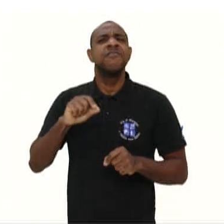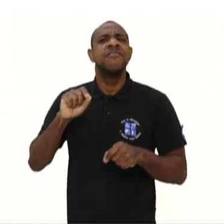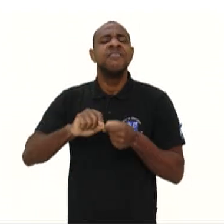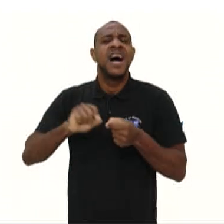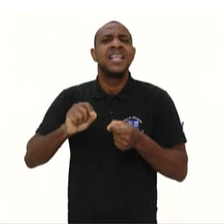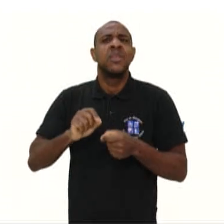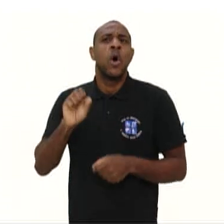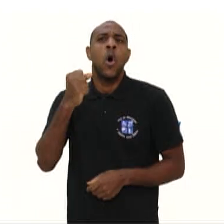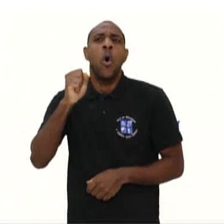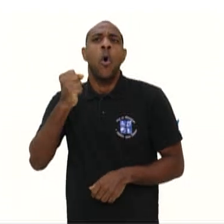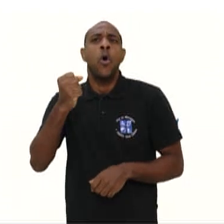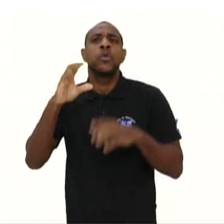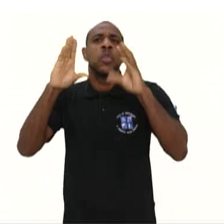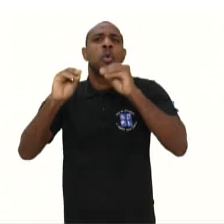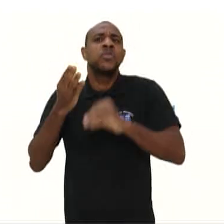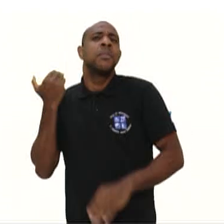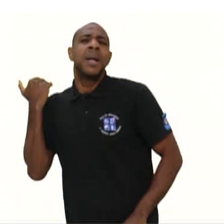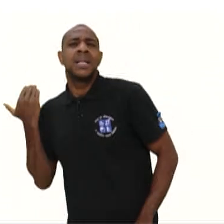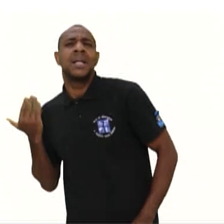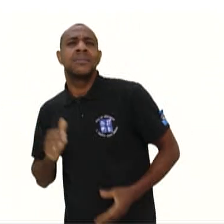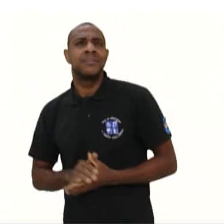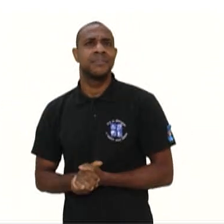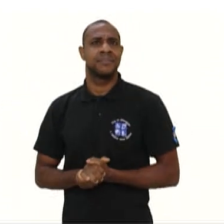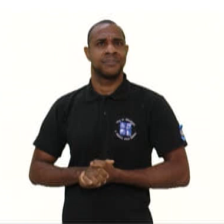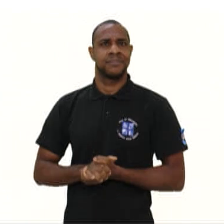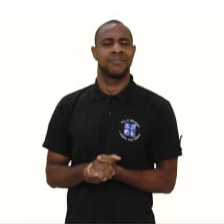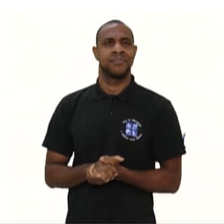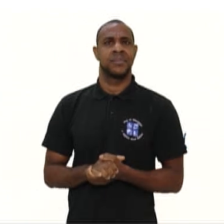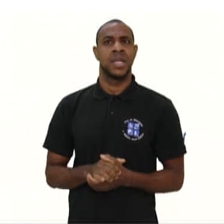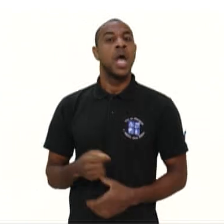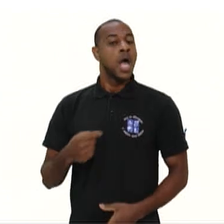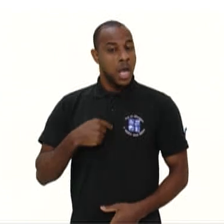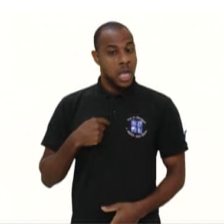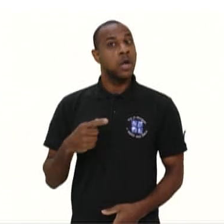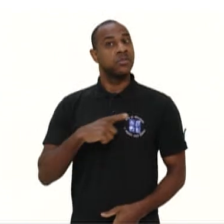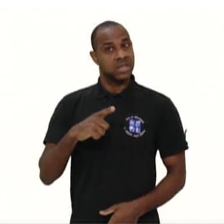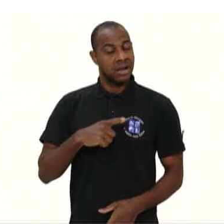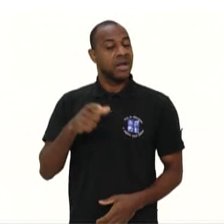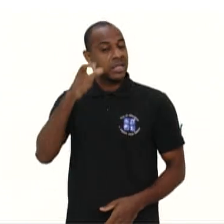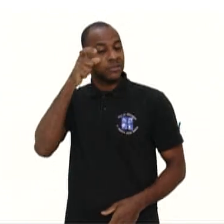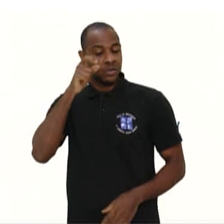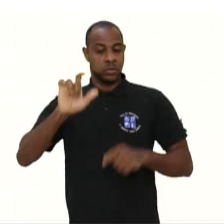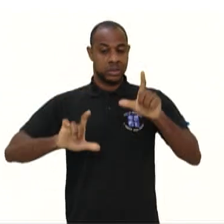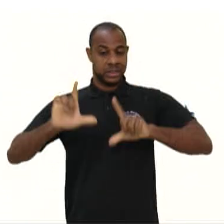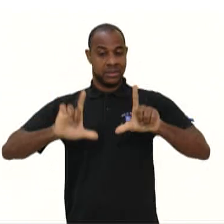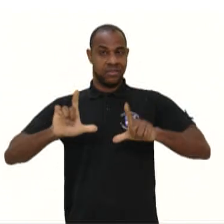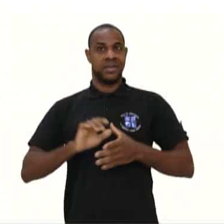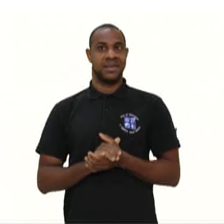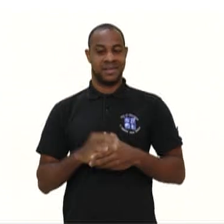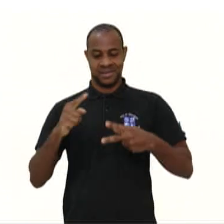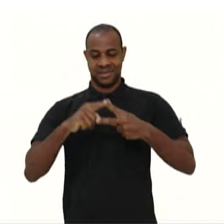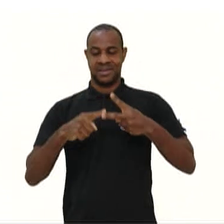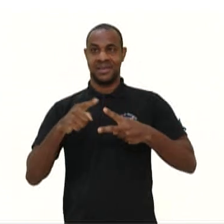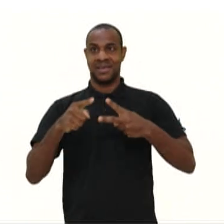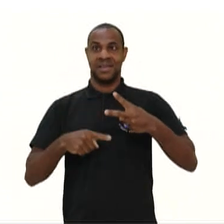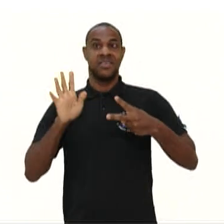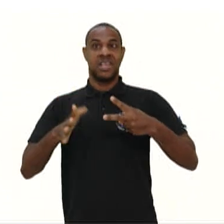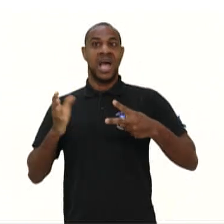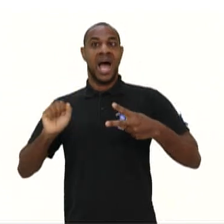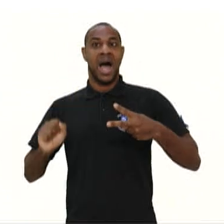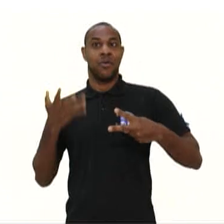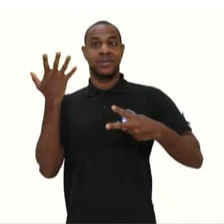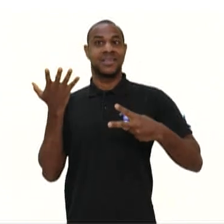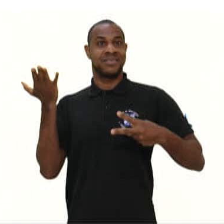passada? Né? I was watching television. Eu estava assistindo TV. Vejam que as duas ações já